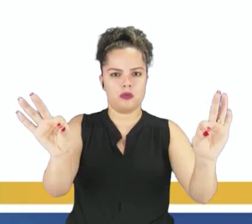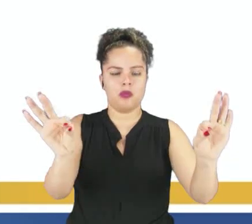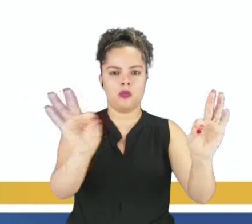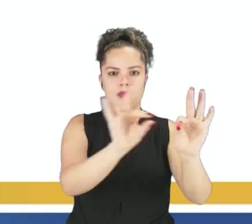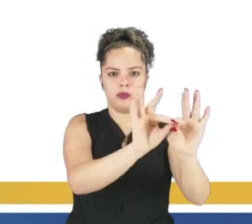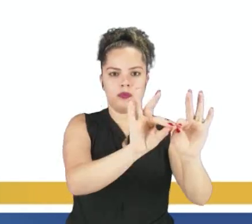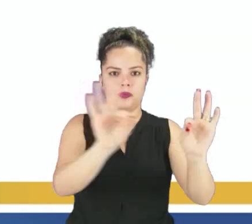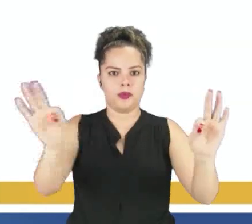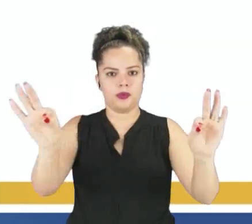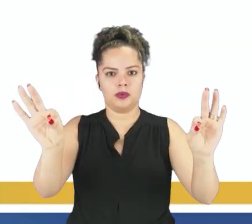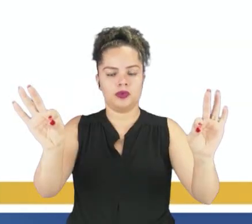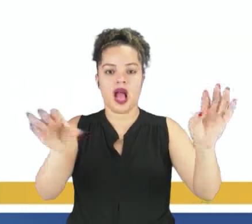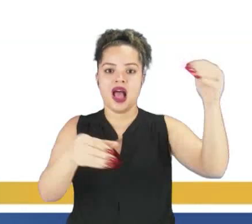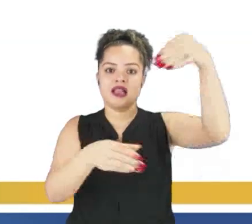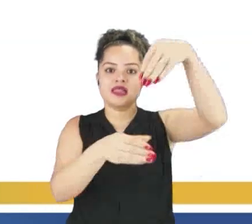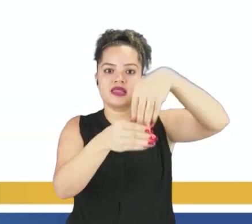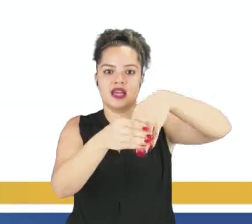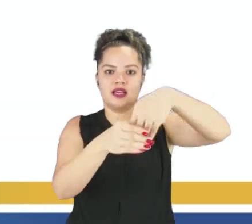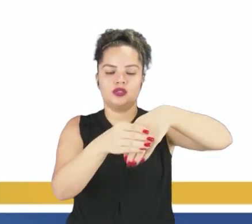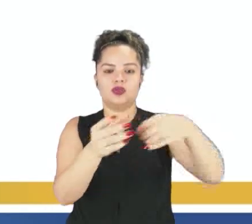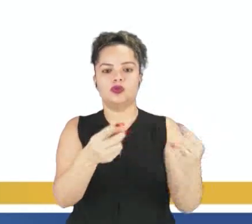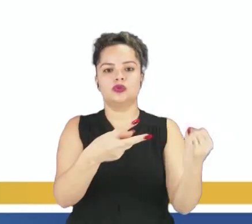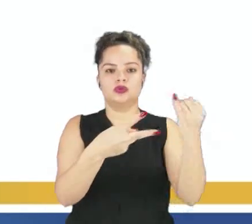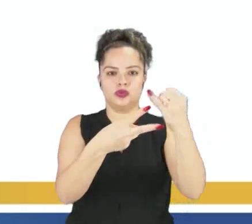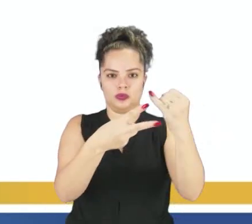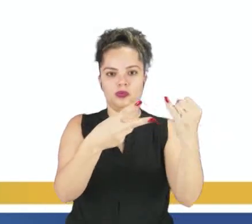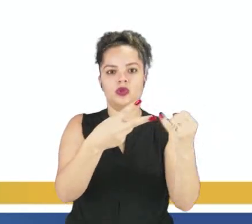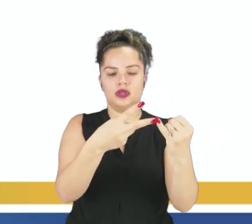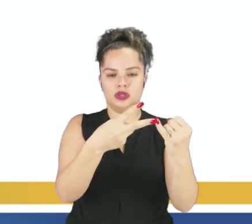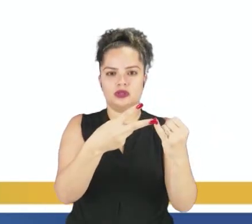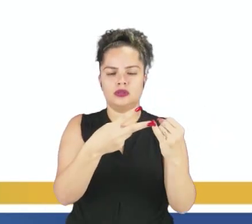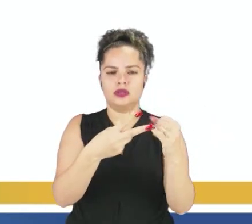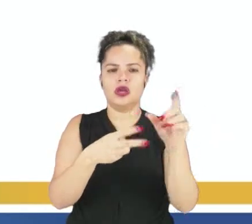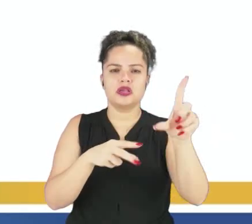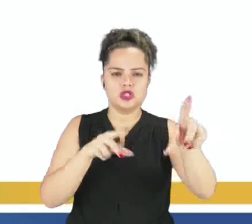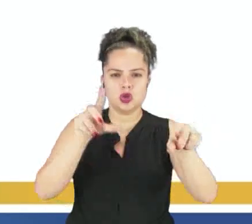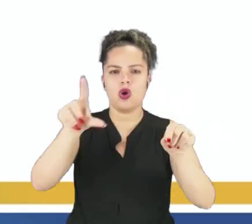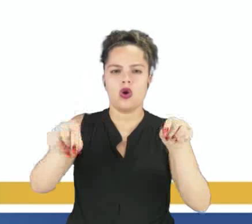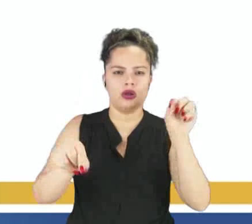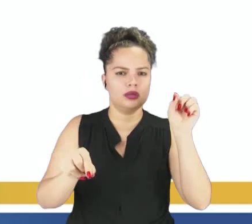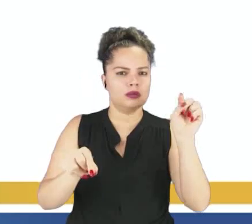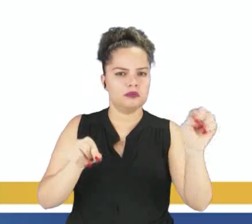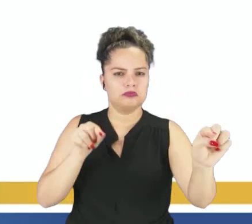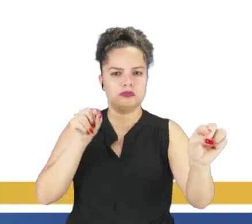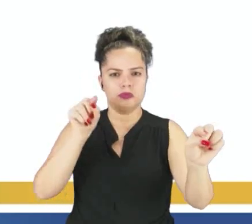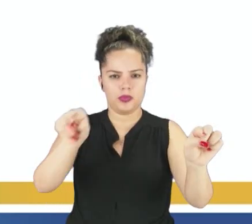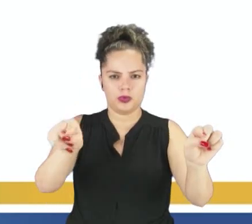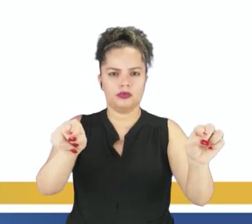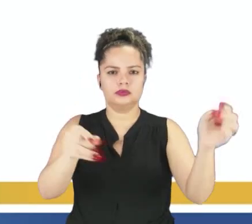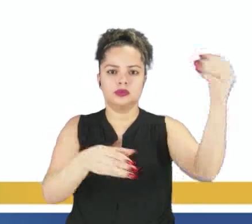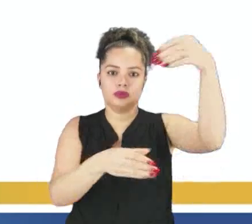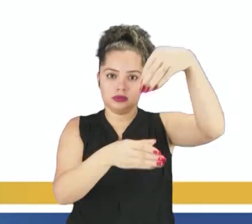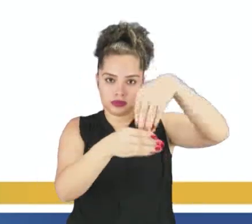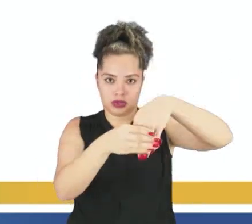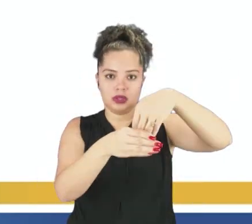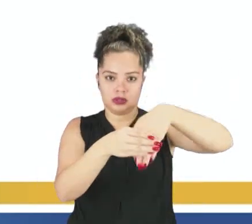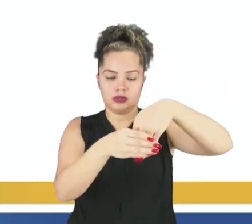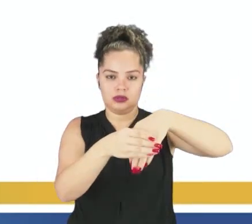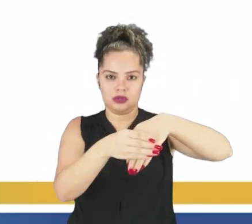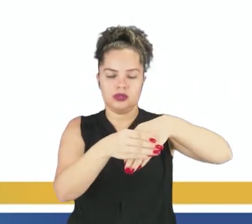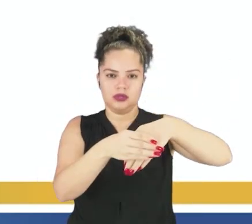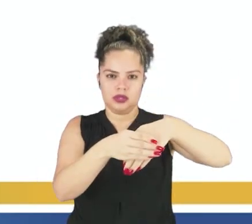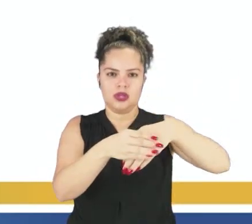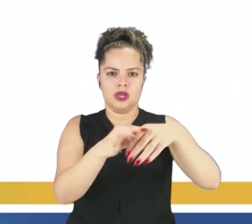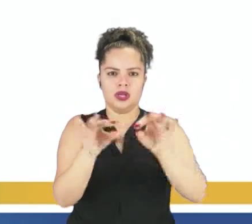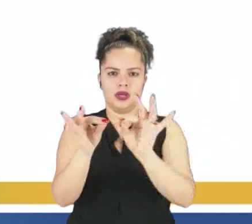dele. Então, ó, o que é isso, professor? Então, ó, se tu escolhe 2 pontos dentro desse polígono, certo? E